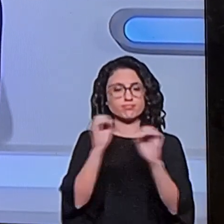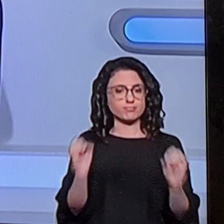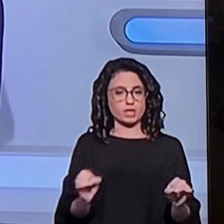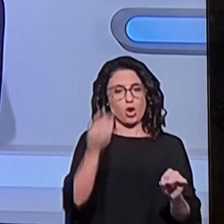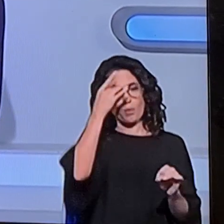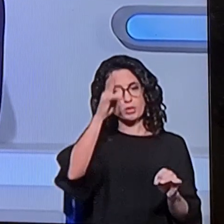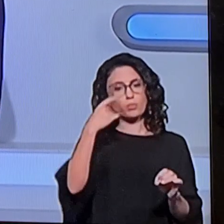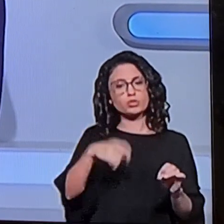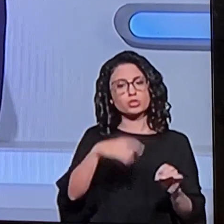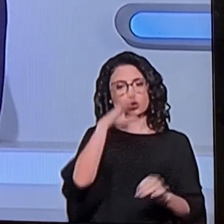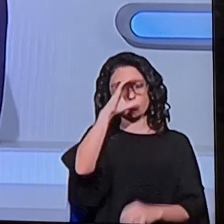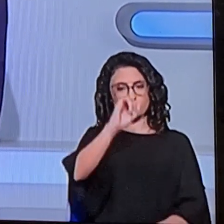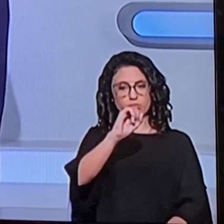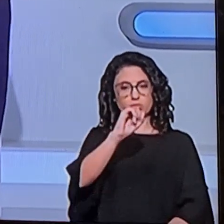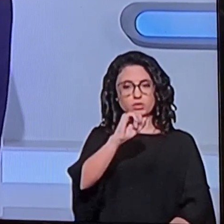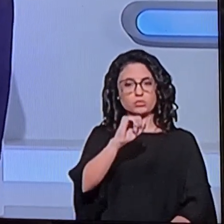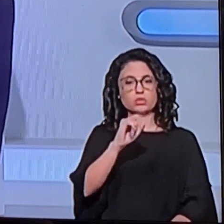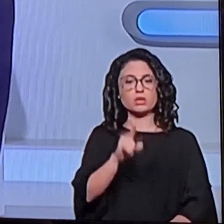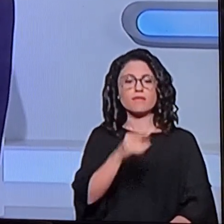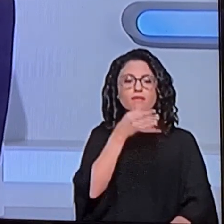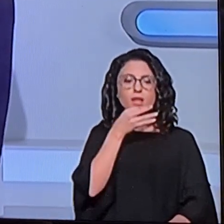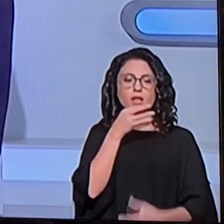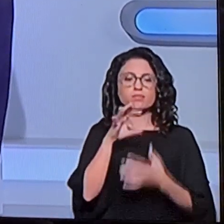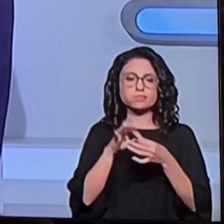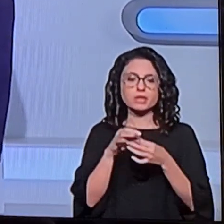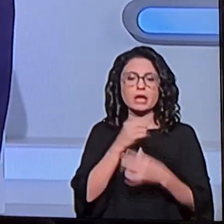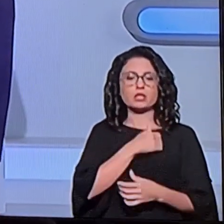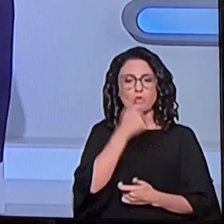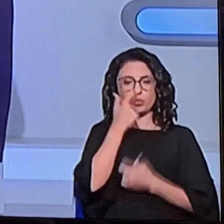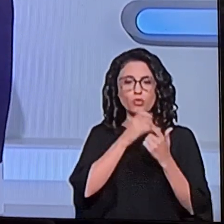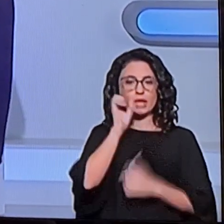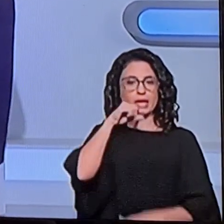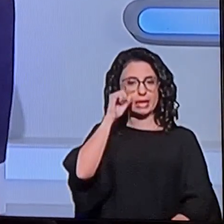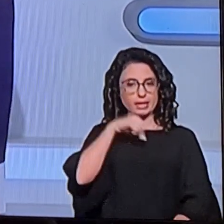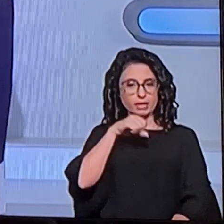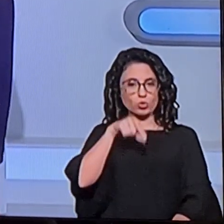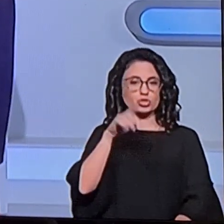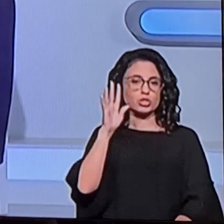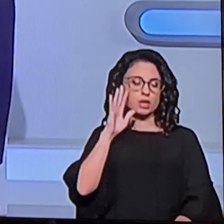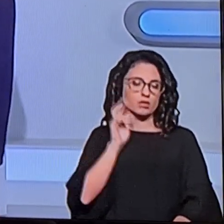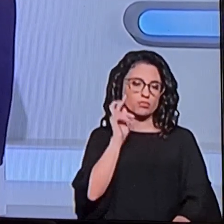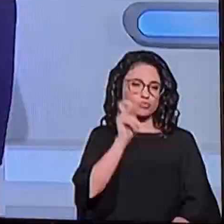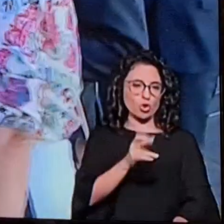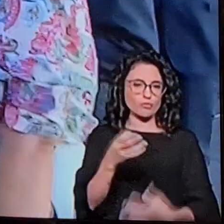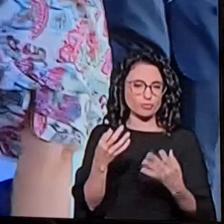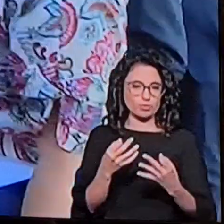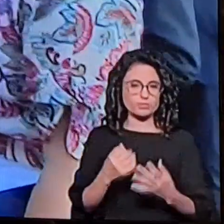Miguel Albuquerque, que falava à margem da cerimónia de aniversário da Casa do Povo da Calheta, onde esteve esta tarde.